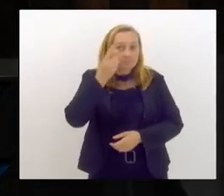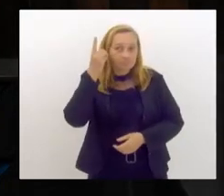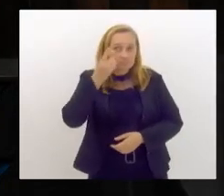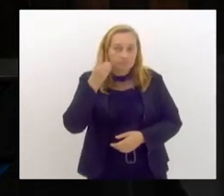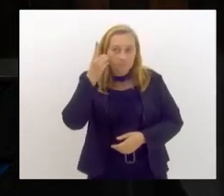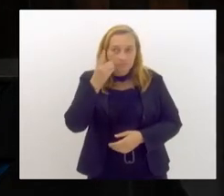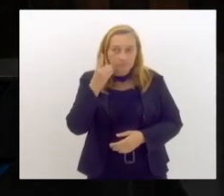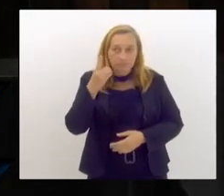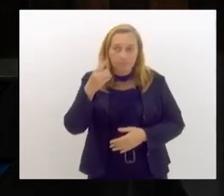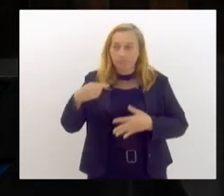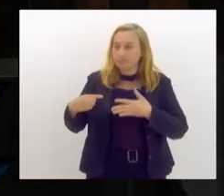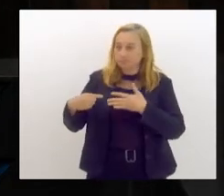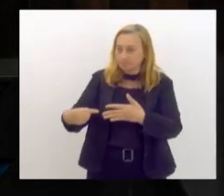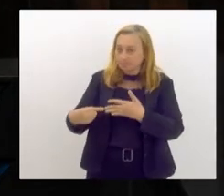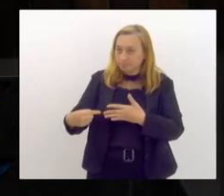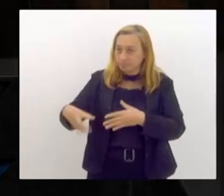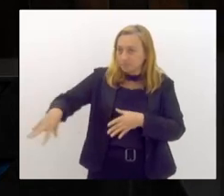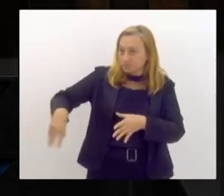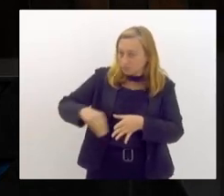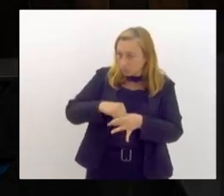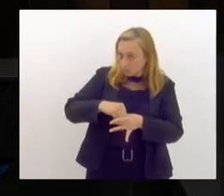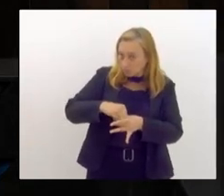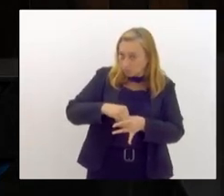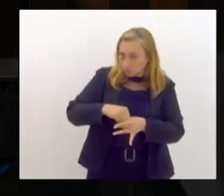PSOL, incluída